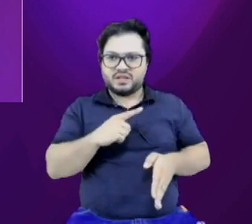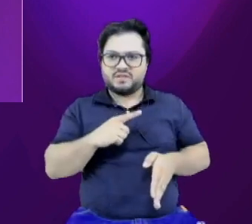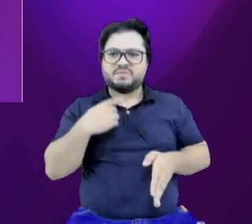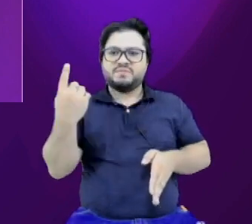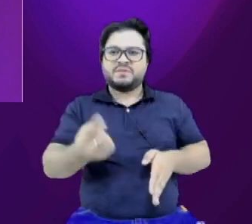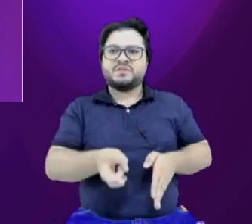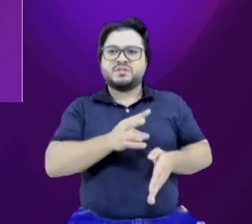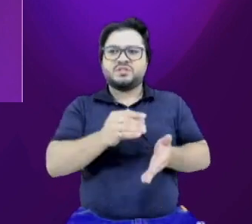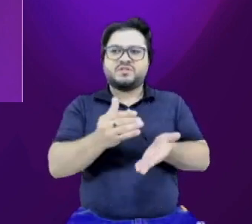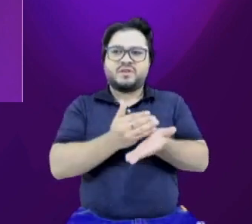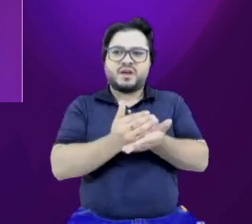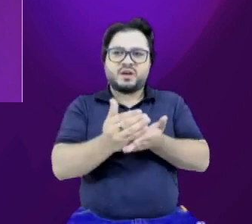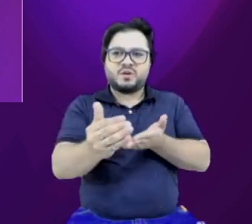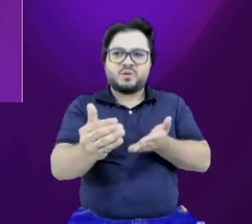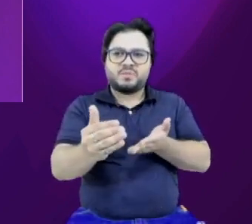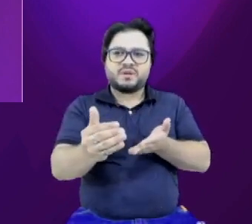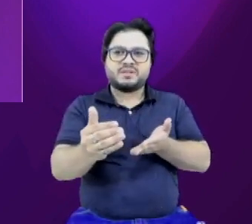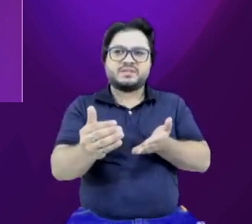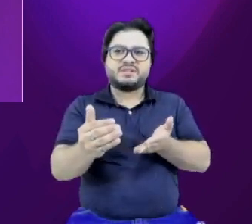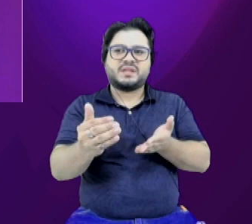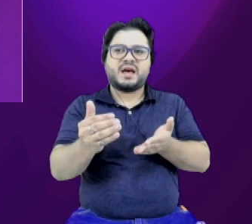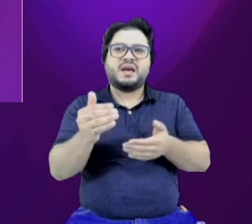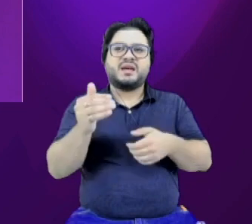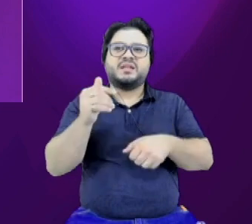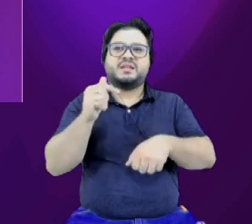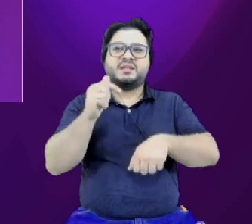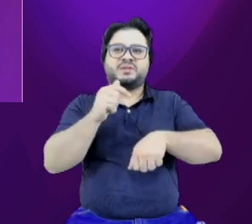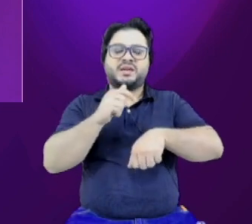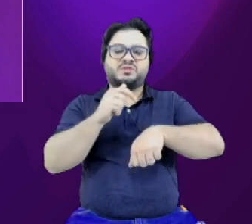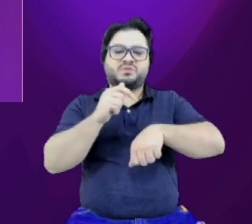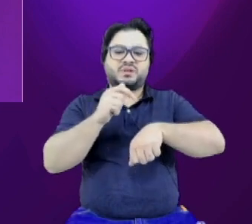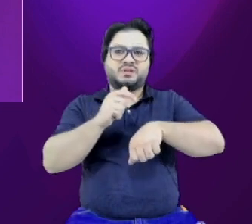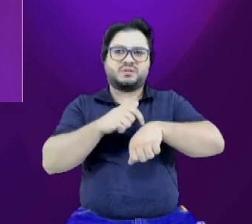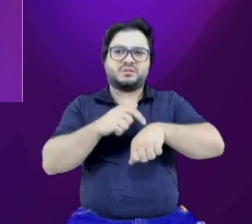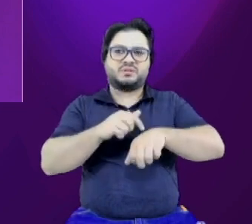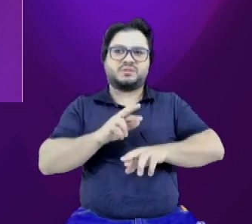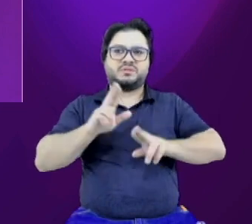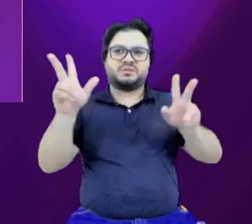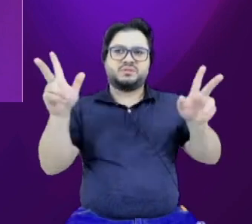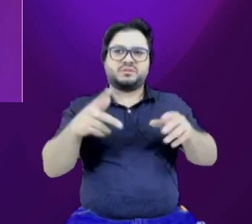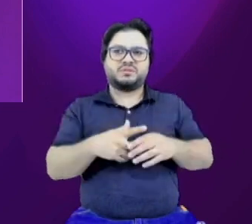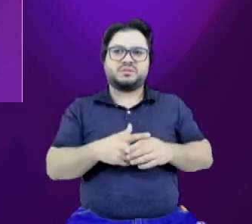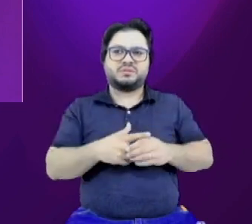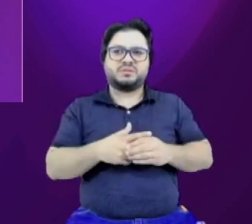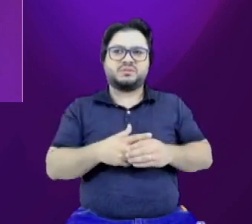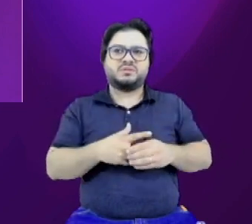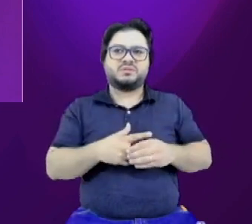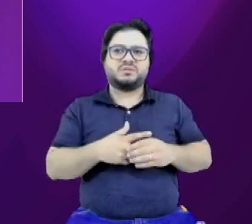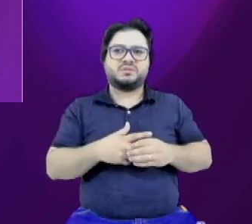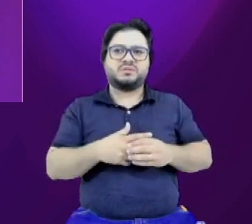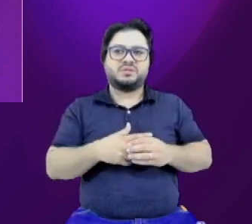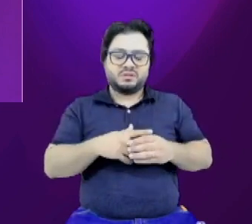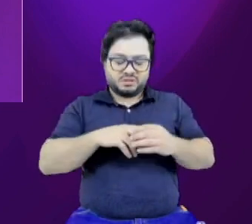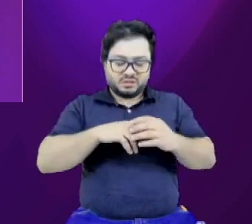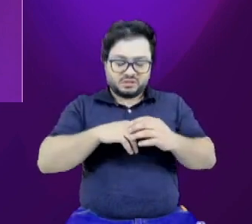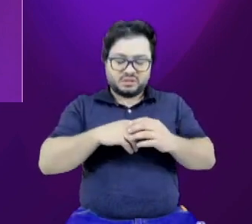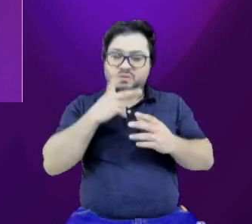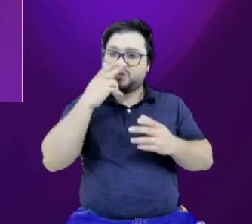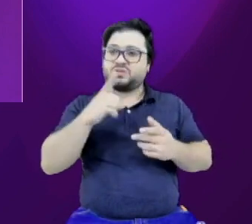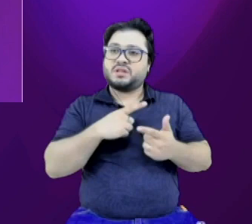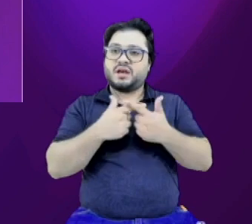vai começar já de um momento diferente deles, né? Então, eu acho que isso tem a vantagem.